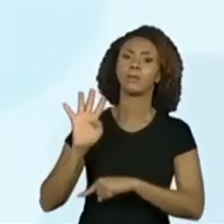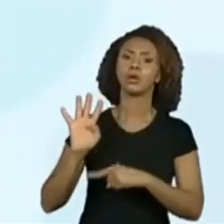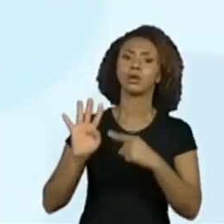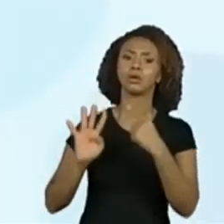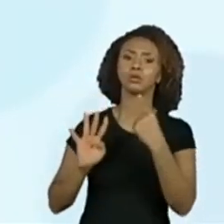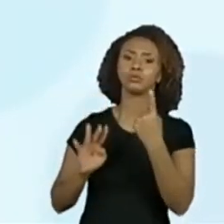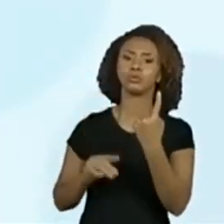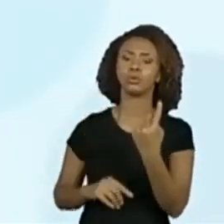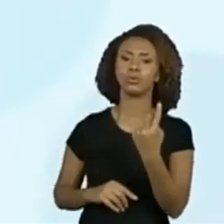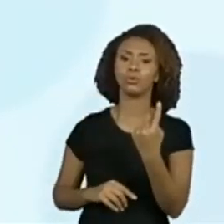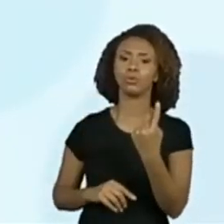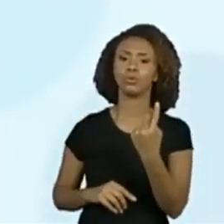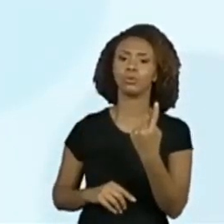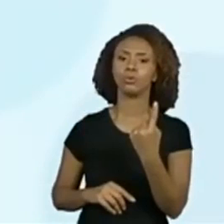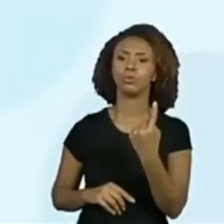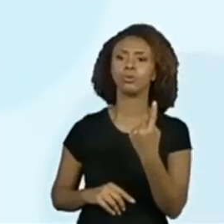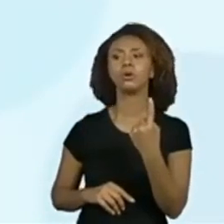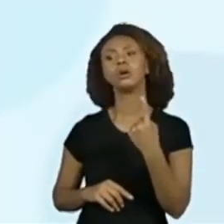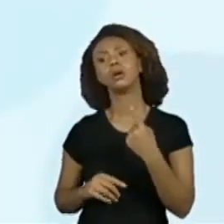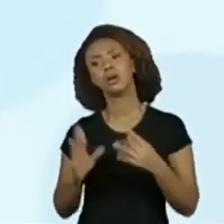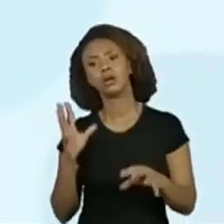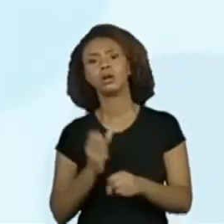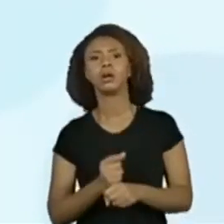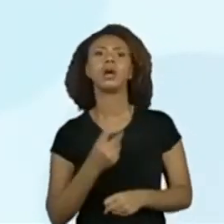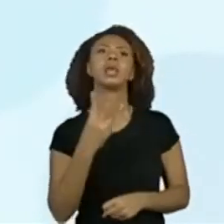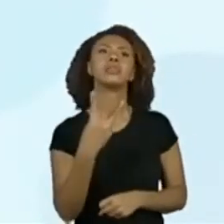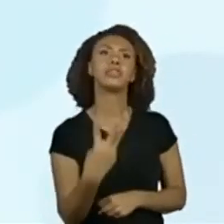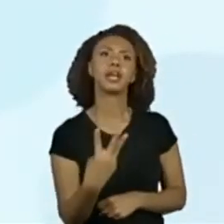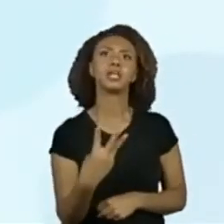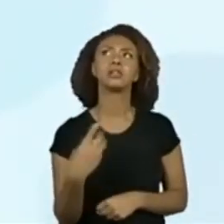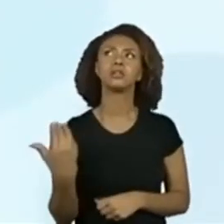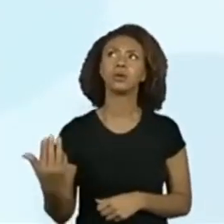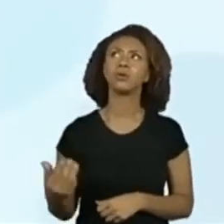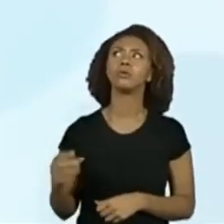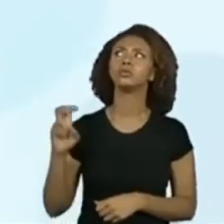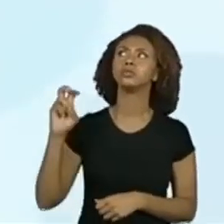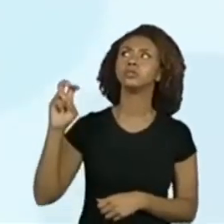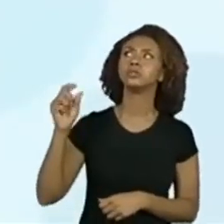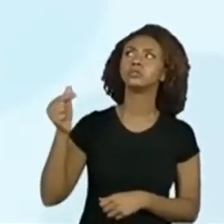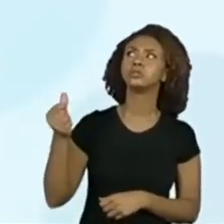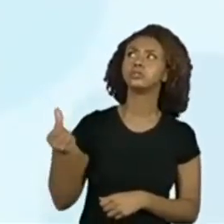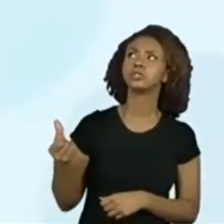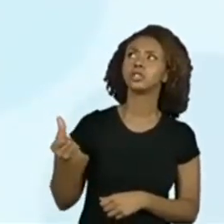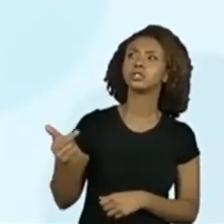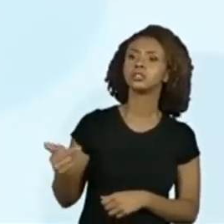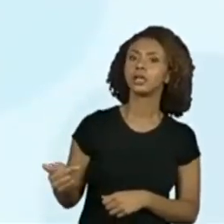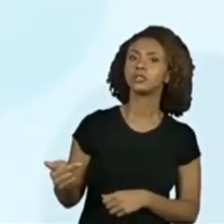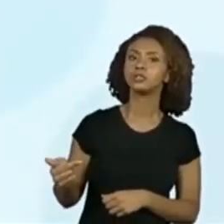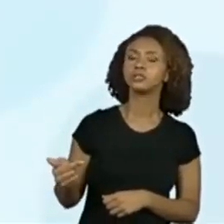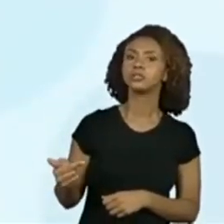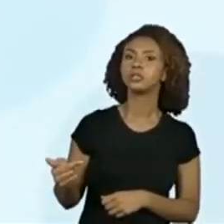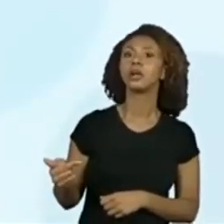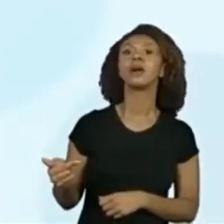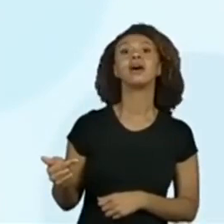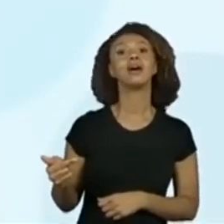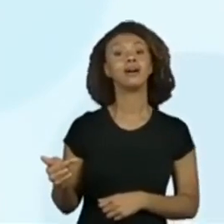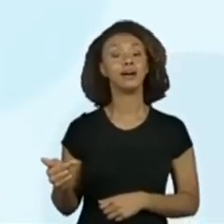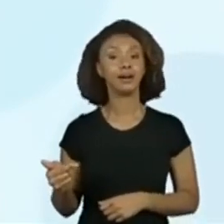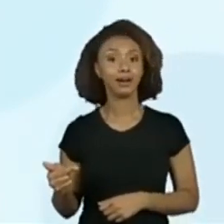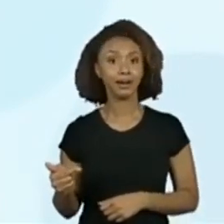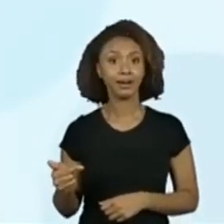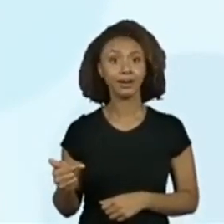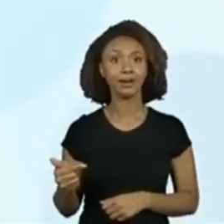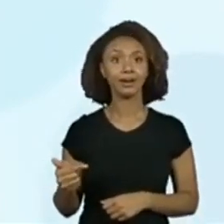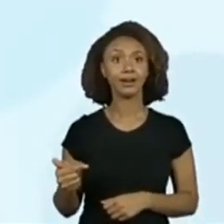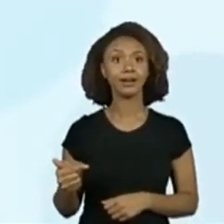contar um a um 5 6 7 hum Vejam Só